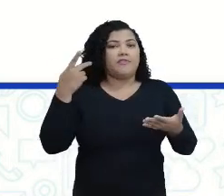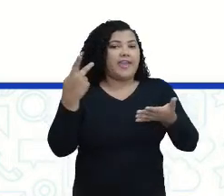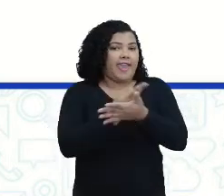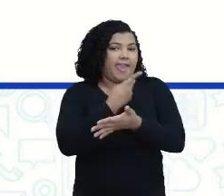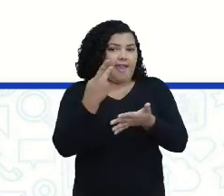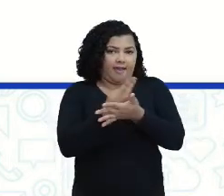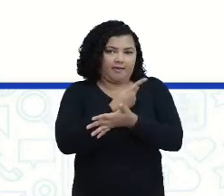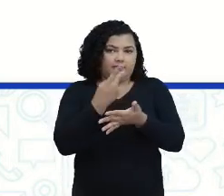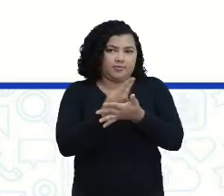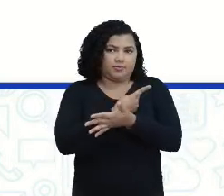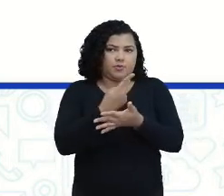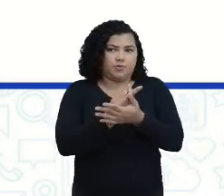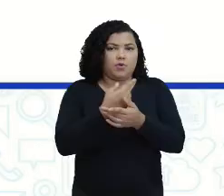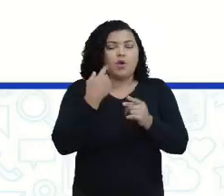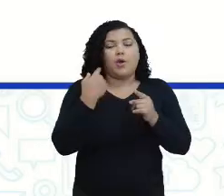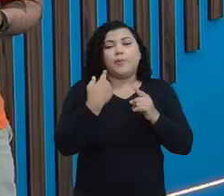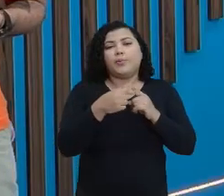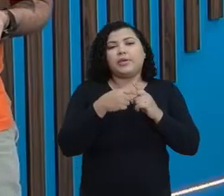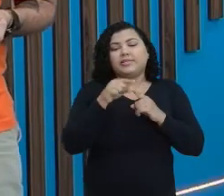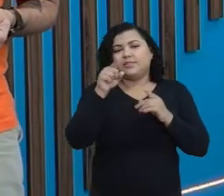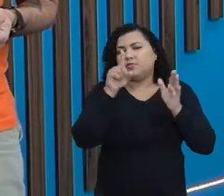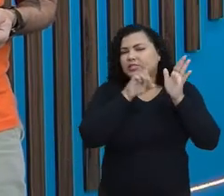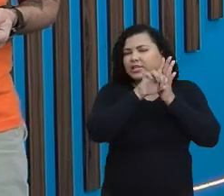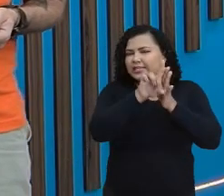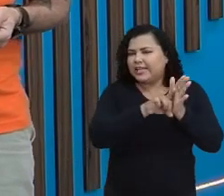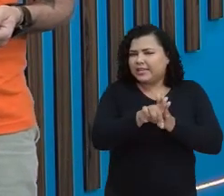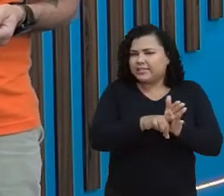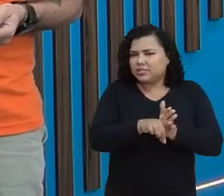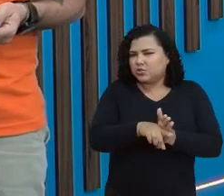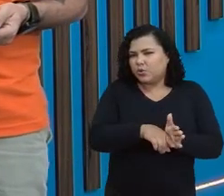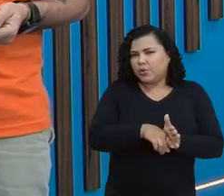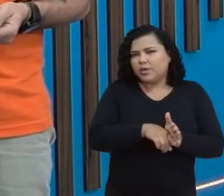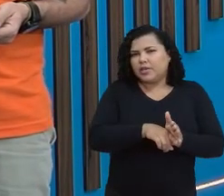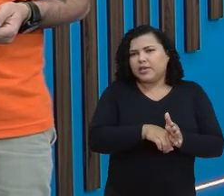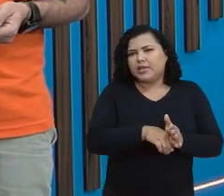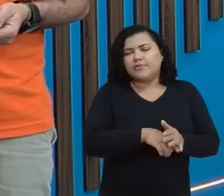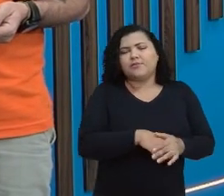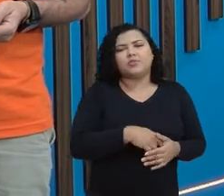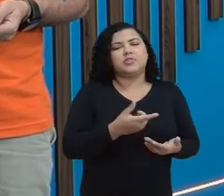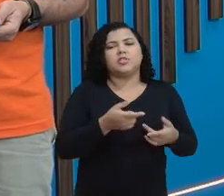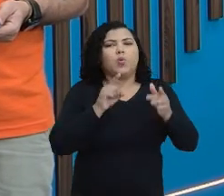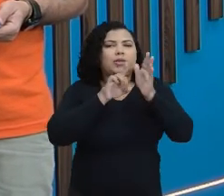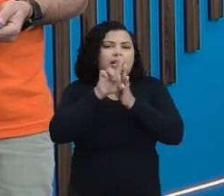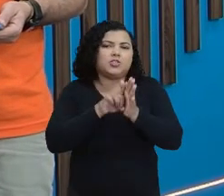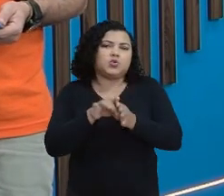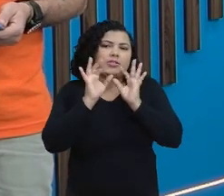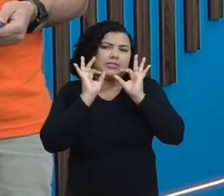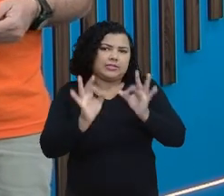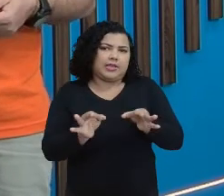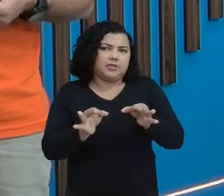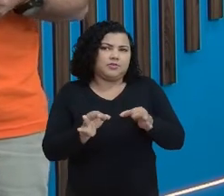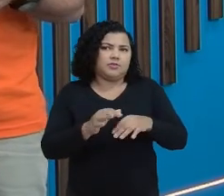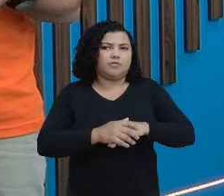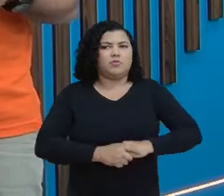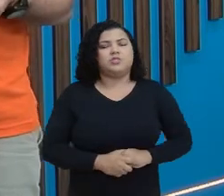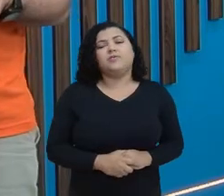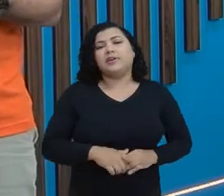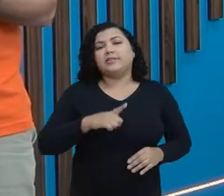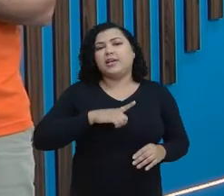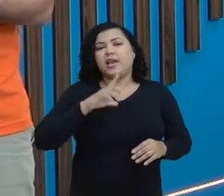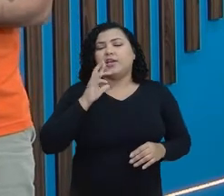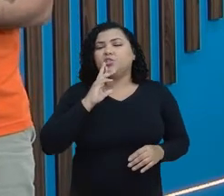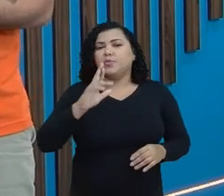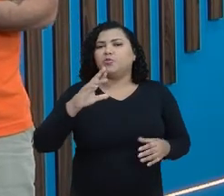vamos dizer assim. Se você analisou as grandezas e você não trouxe essa análise para a sua proporção, você vai chegar numa